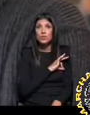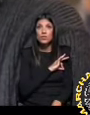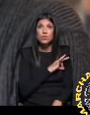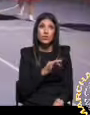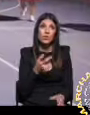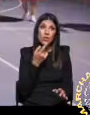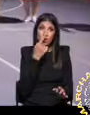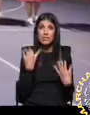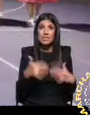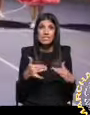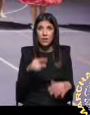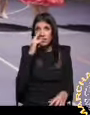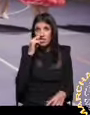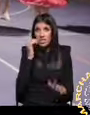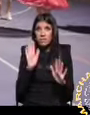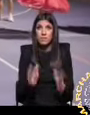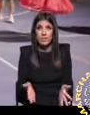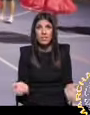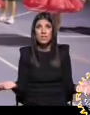xixi."